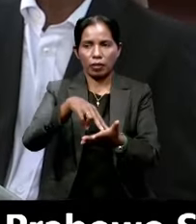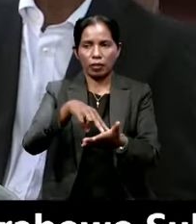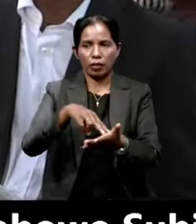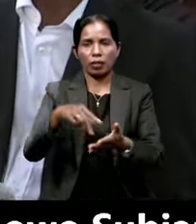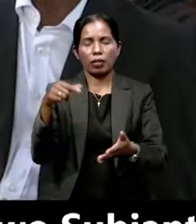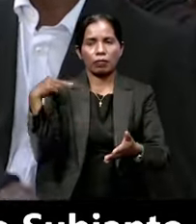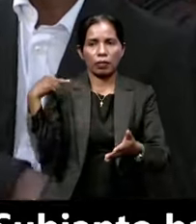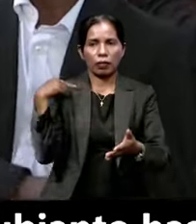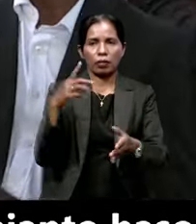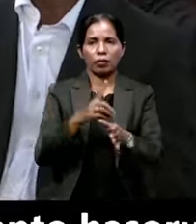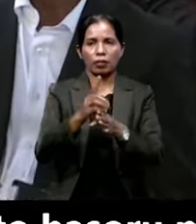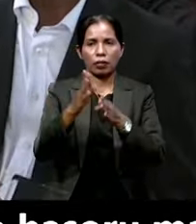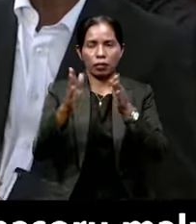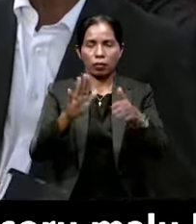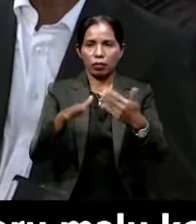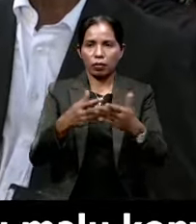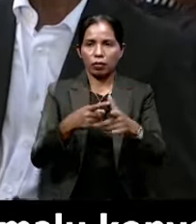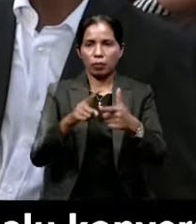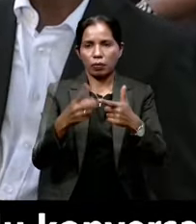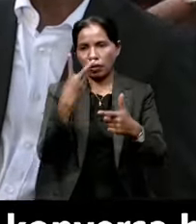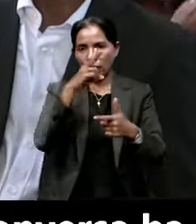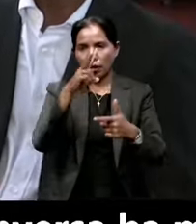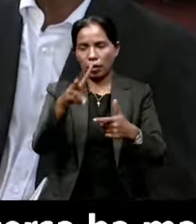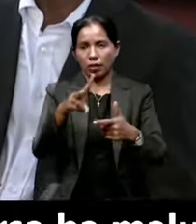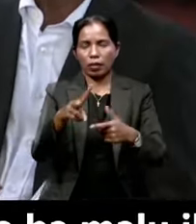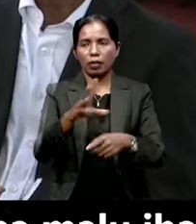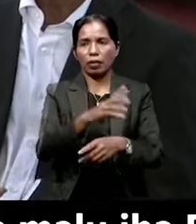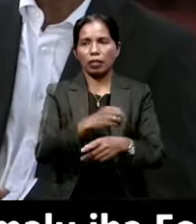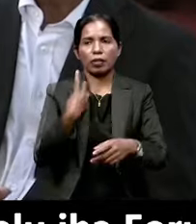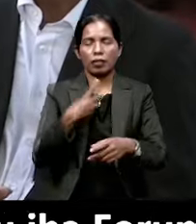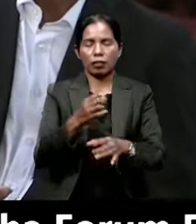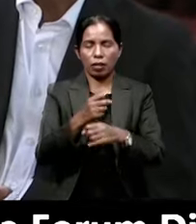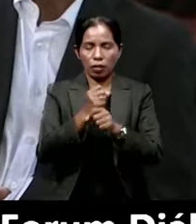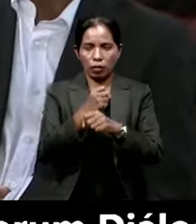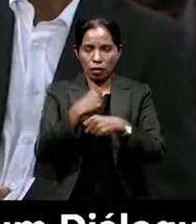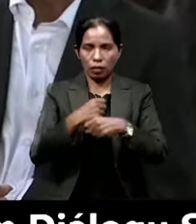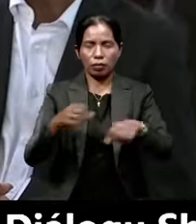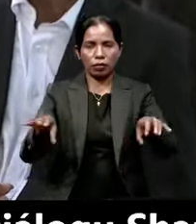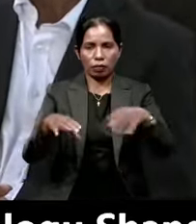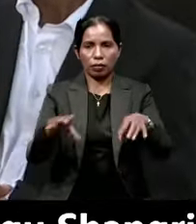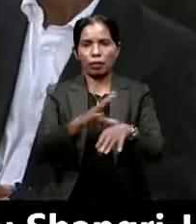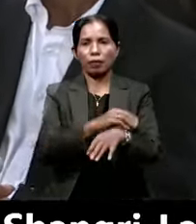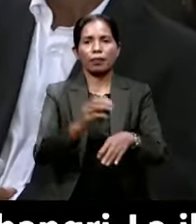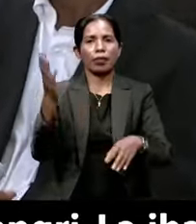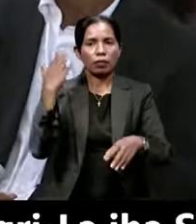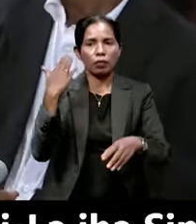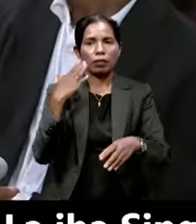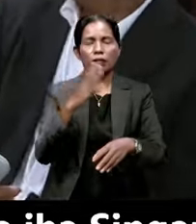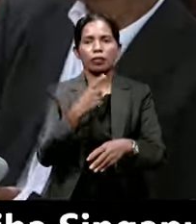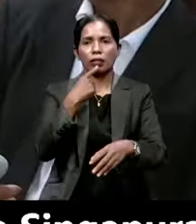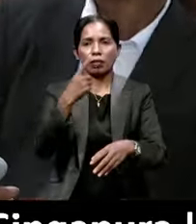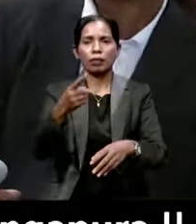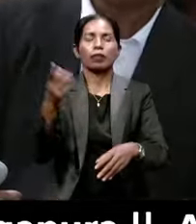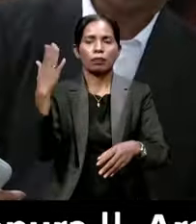gabinete, diretor Robicinho depois e tarde que eras normalmente e também funciona filha fali serviço na bem durante né pelo dia cada culo